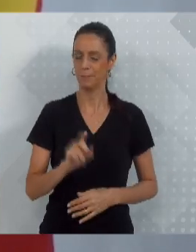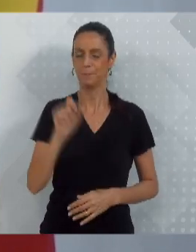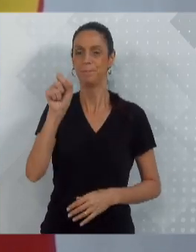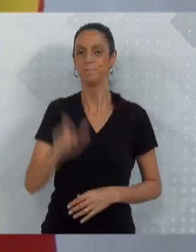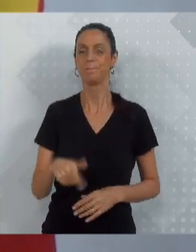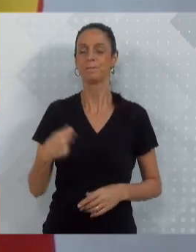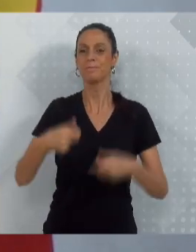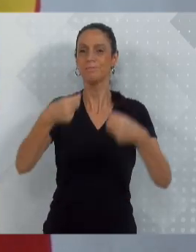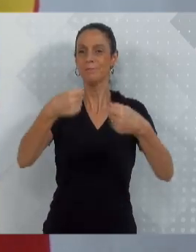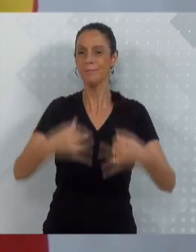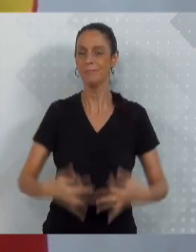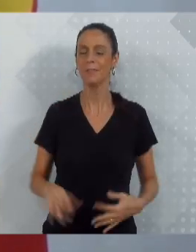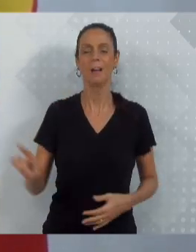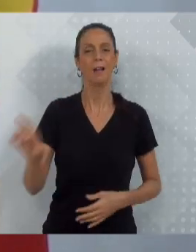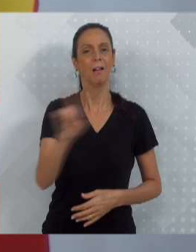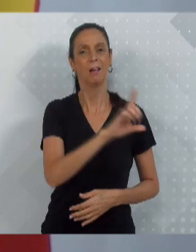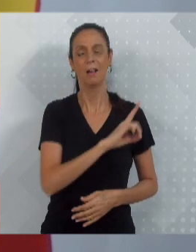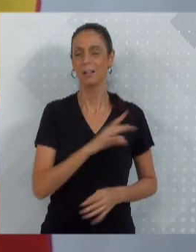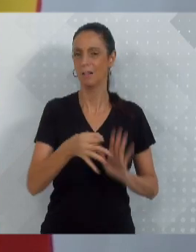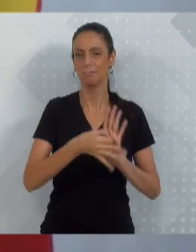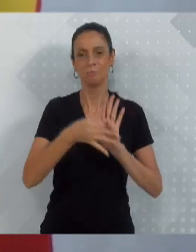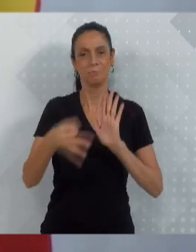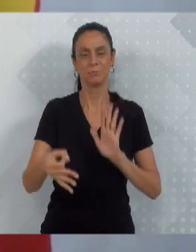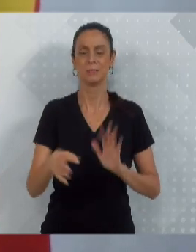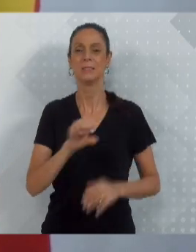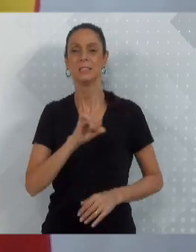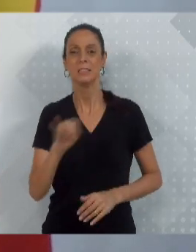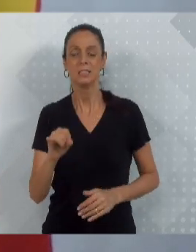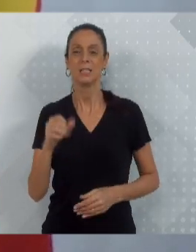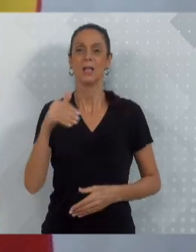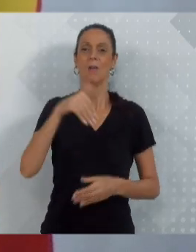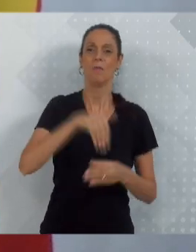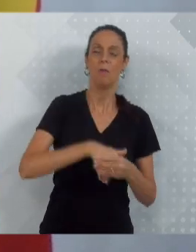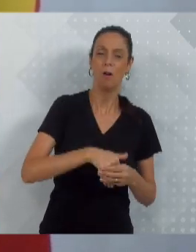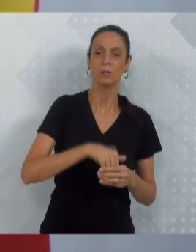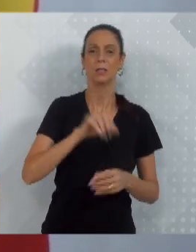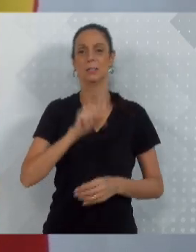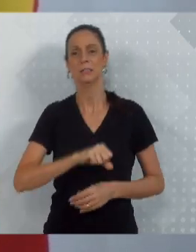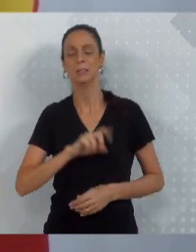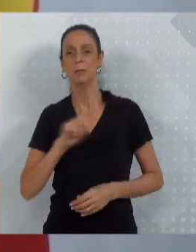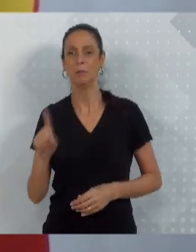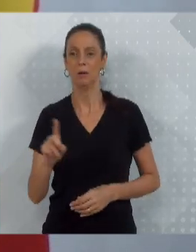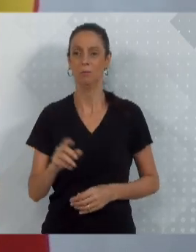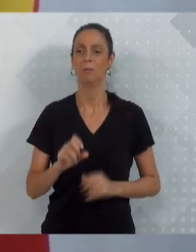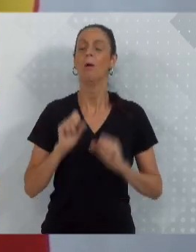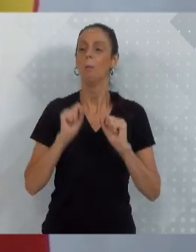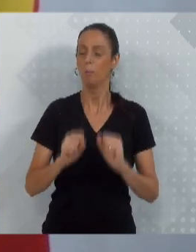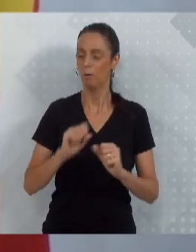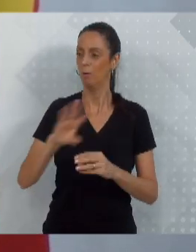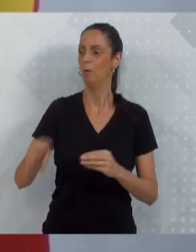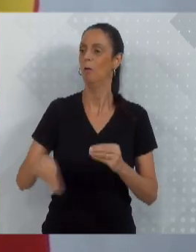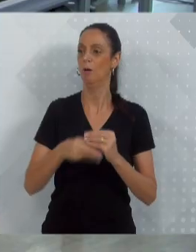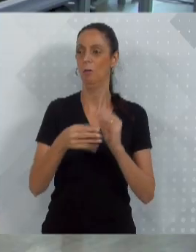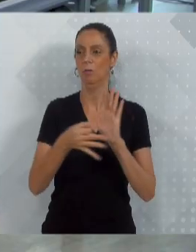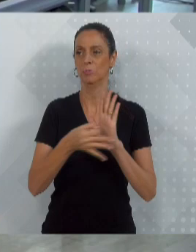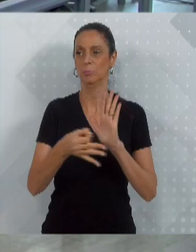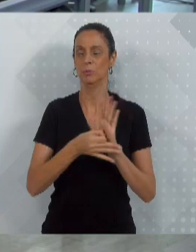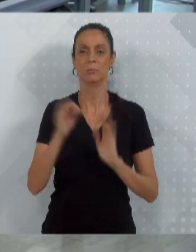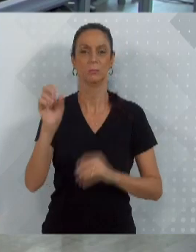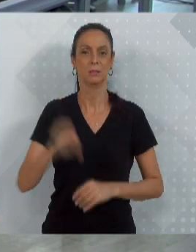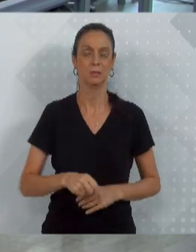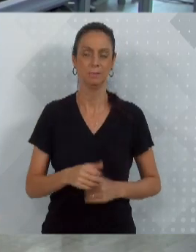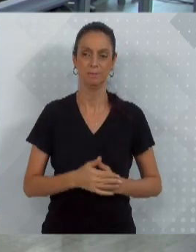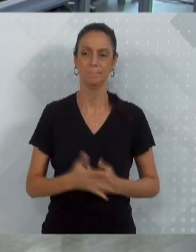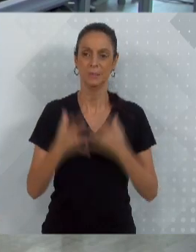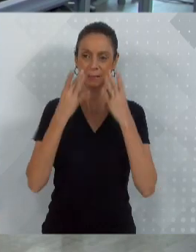explicar, e aí cada um faz a sua manifestação, não é quem votou favorável, não, é quem votou contra. Com certeza uma parte aí. Com autorização do orador, ou